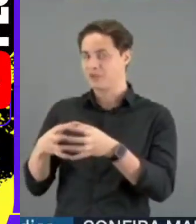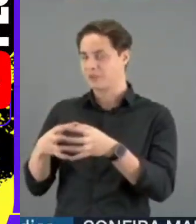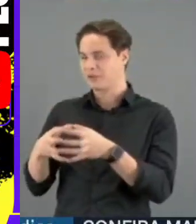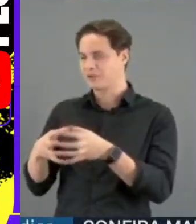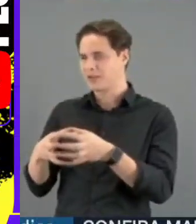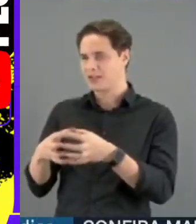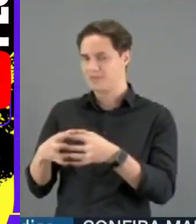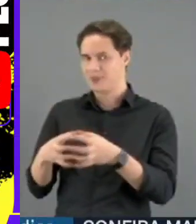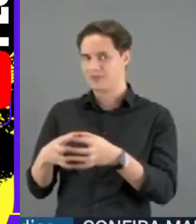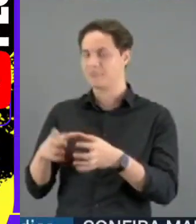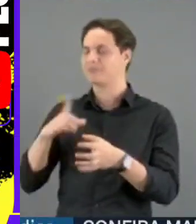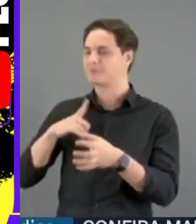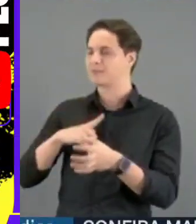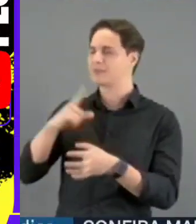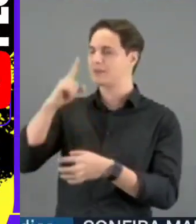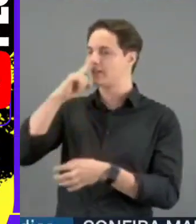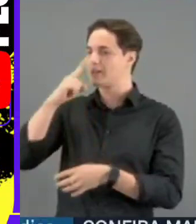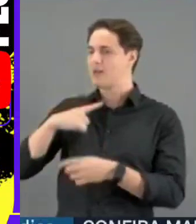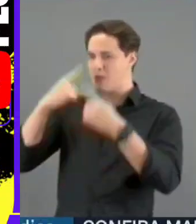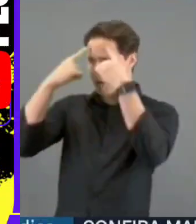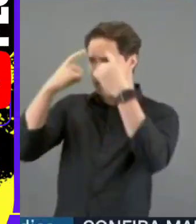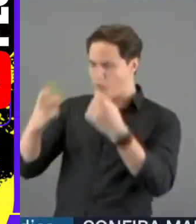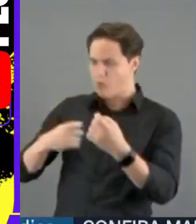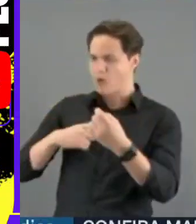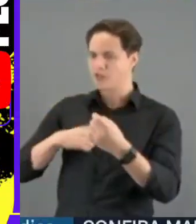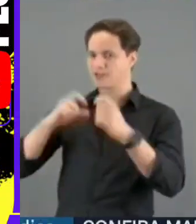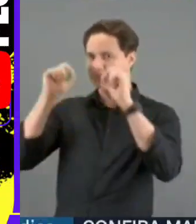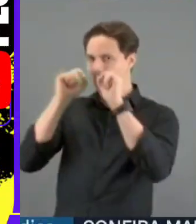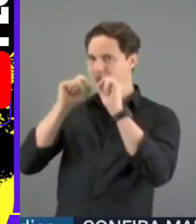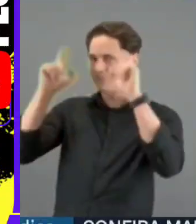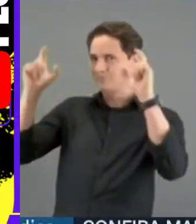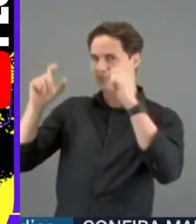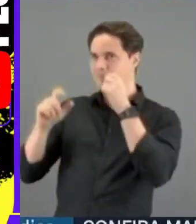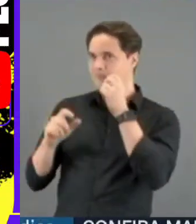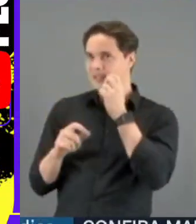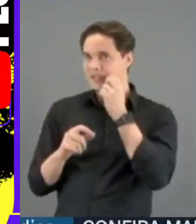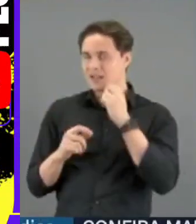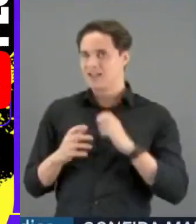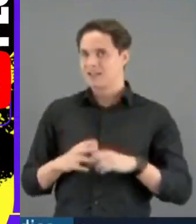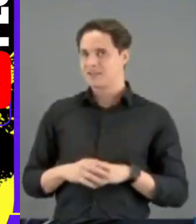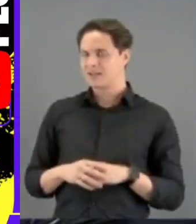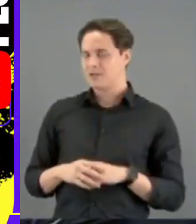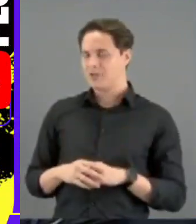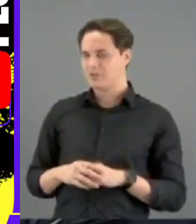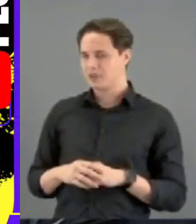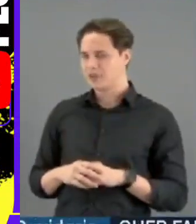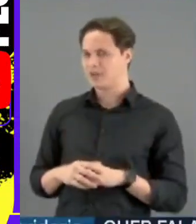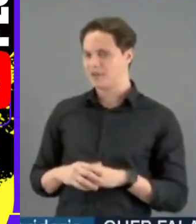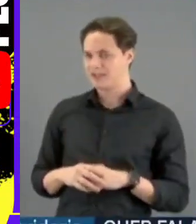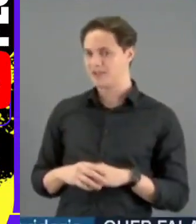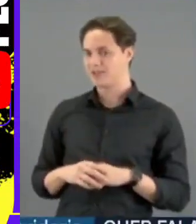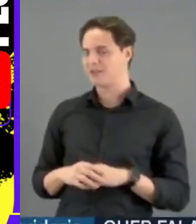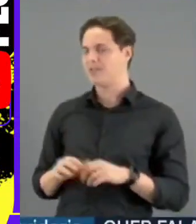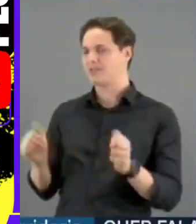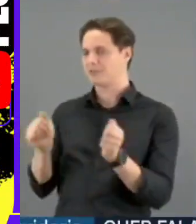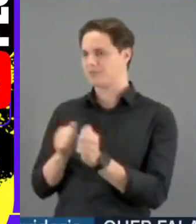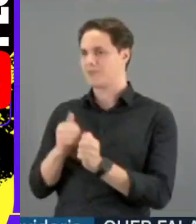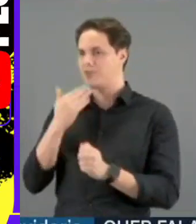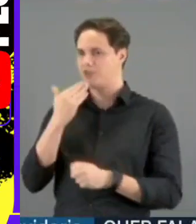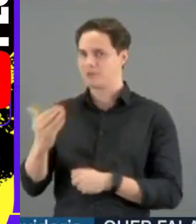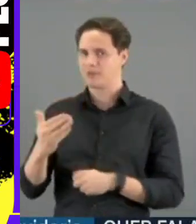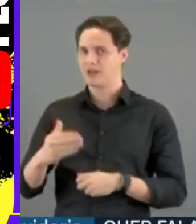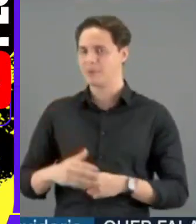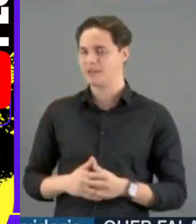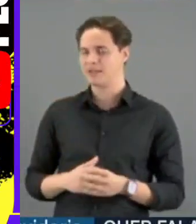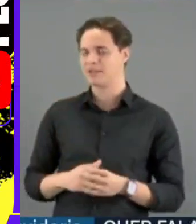as notícias de ameaças e alertas do perigo de invasão em grupos federais ou distritais? E